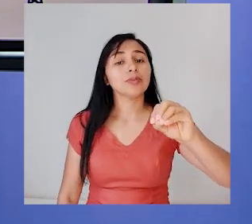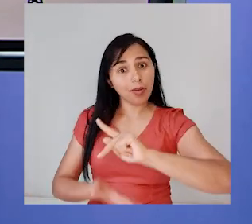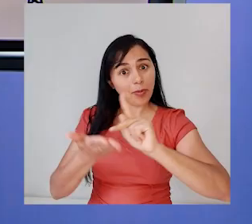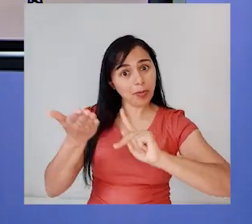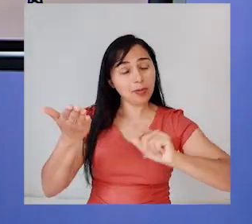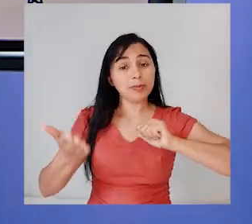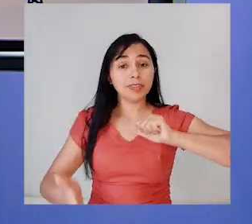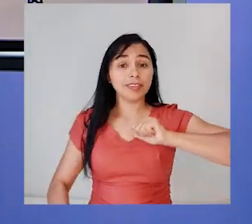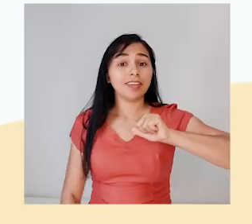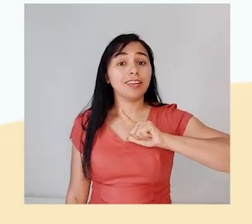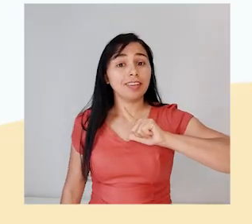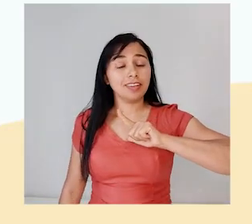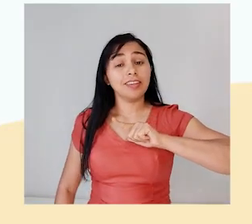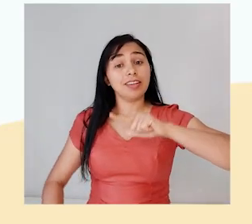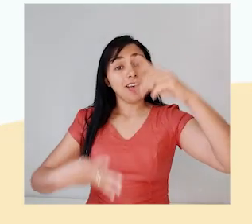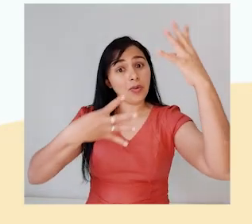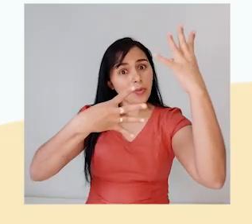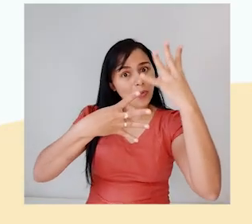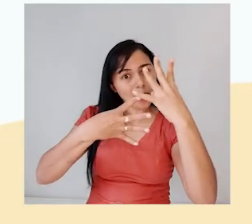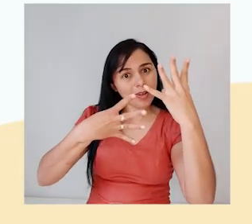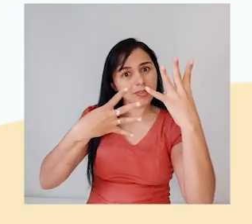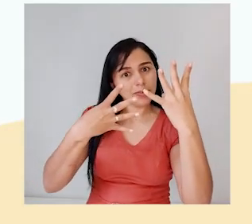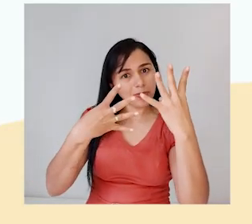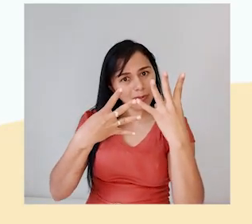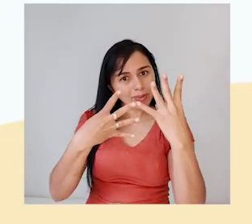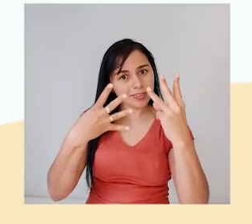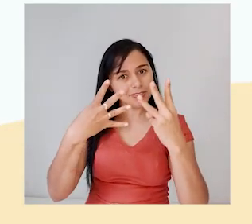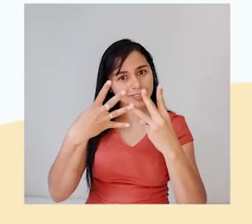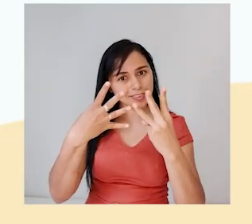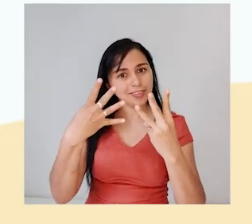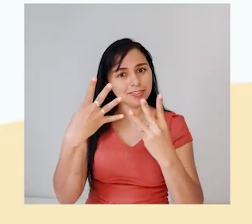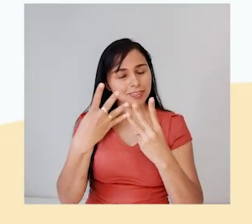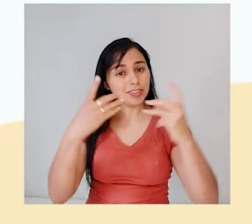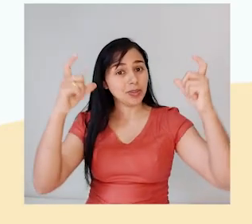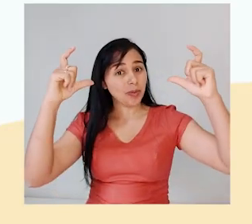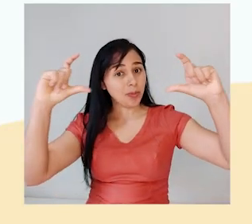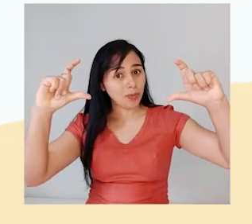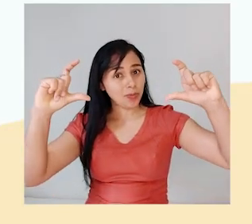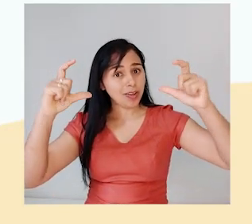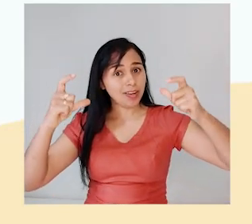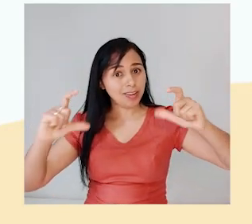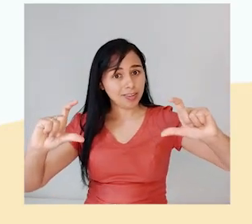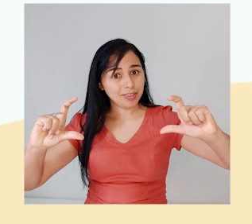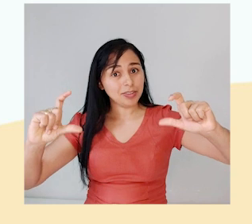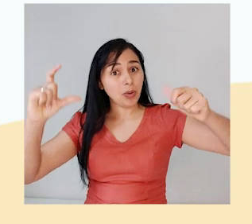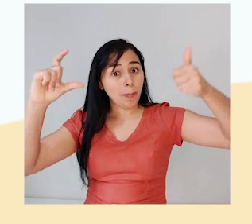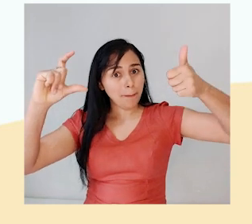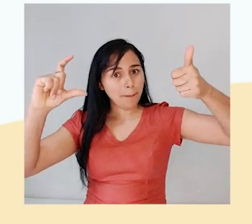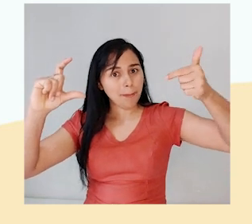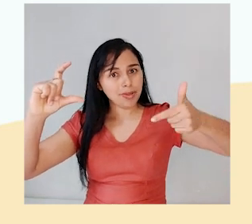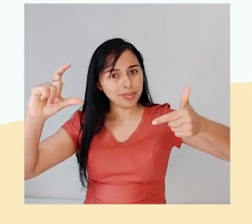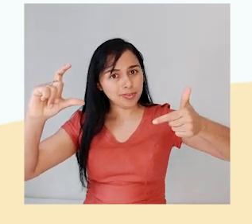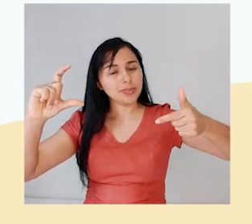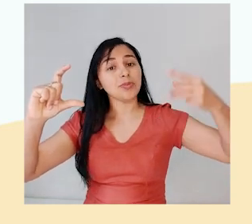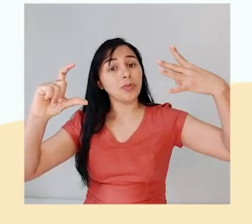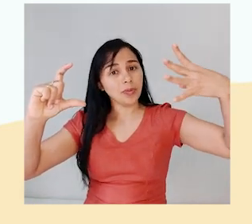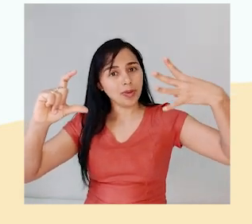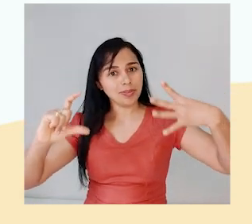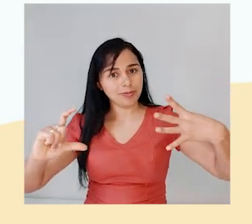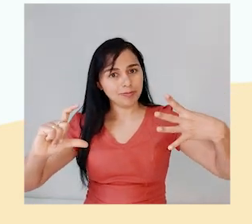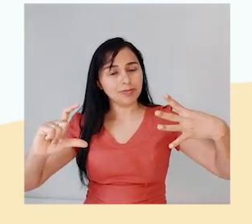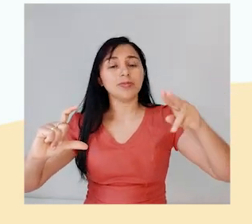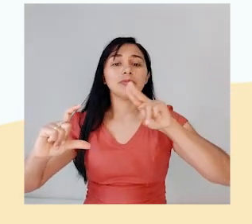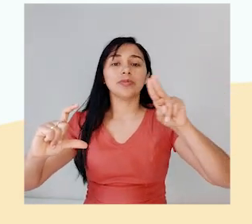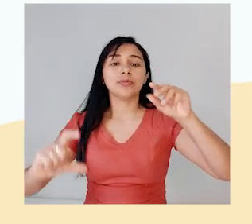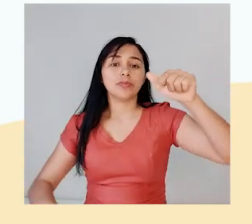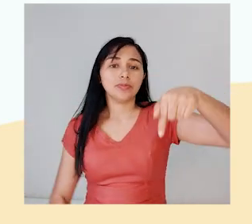versos, sendo 2 estrofes com 4 versos cada uma, que a gente chama de quarteto, e 2